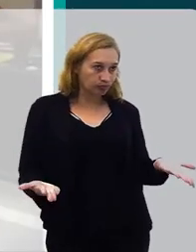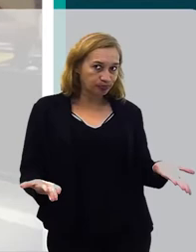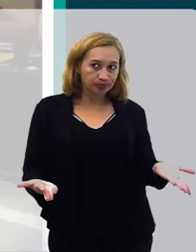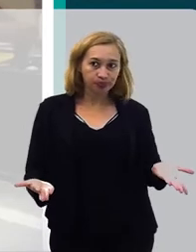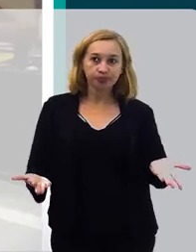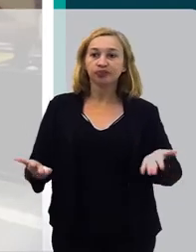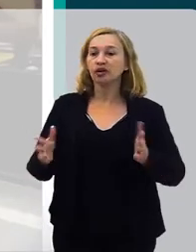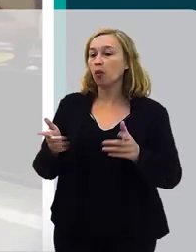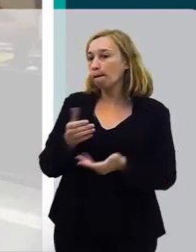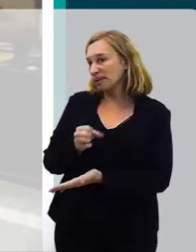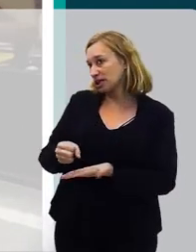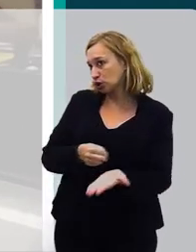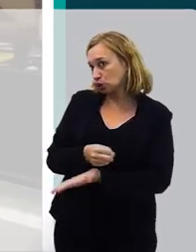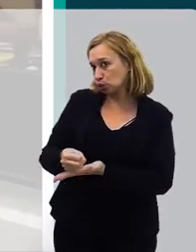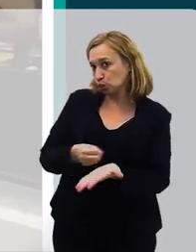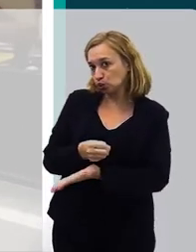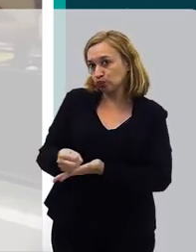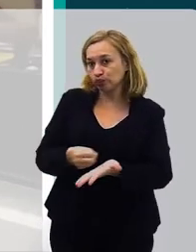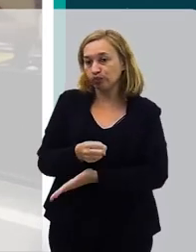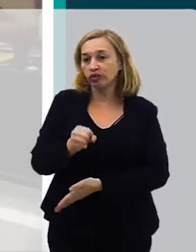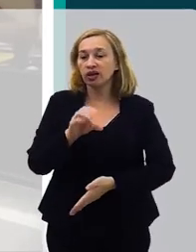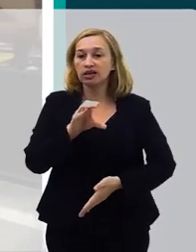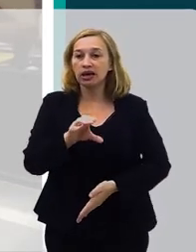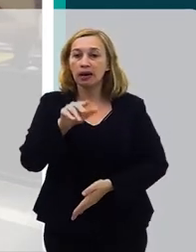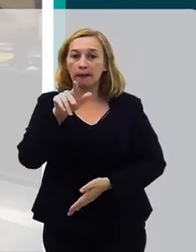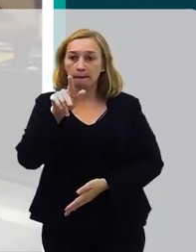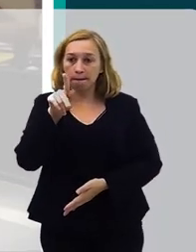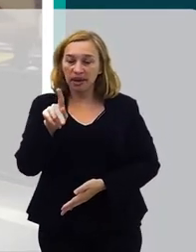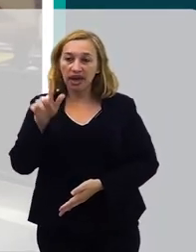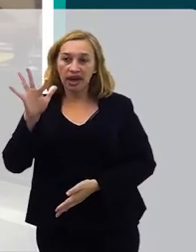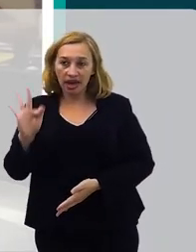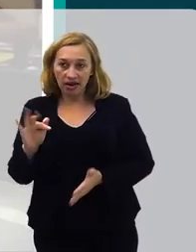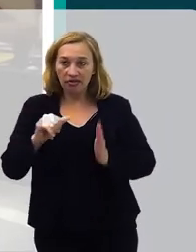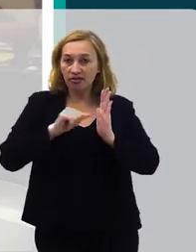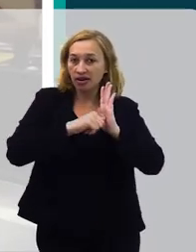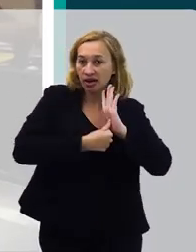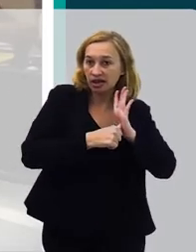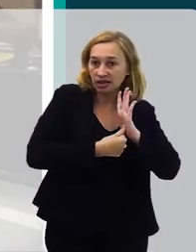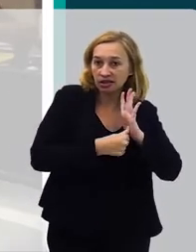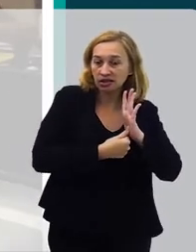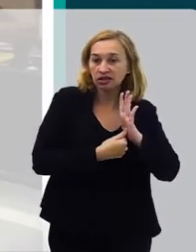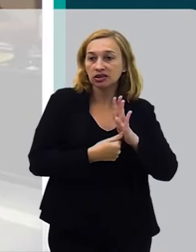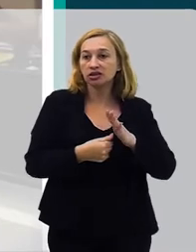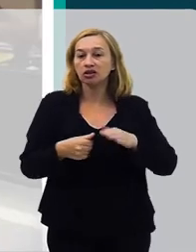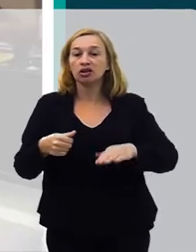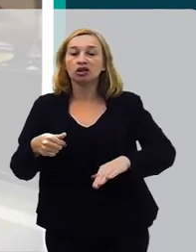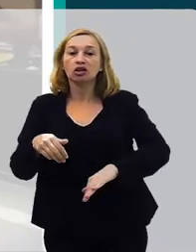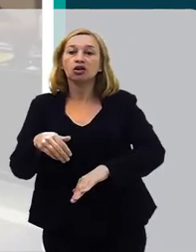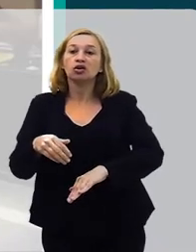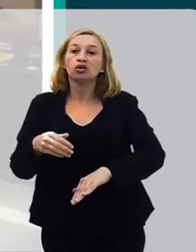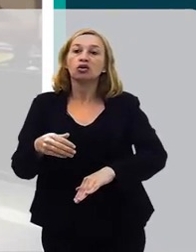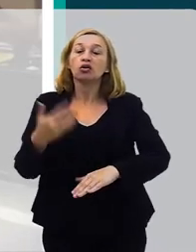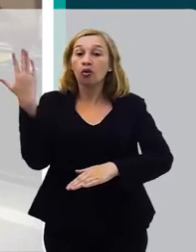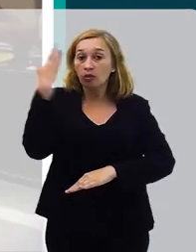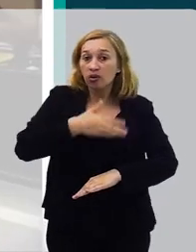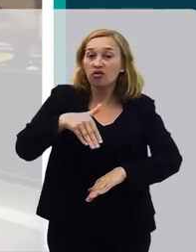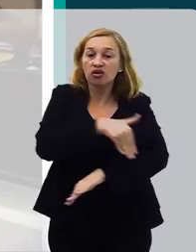Então, são os básicos, né? CPF, RG, comprovante de